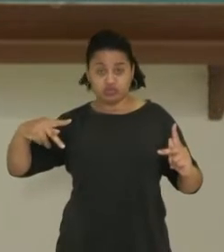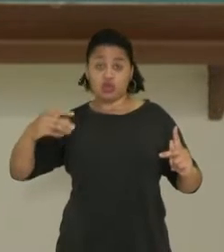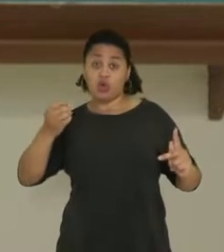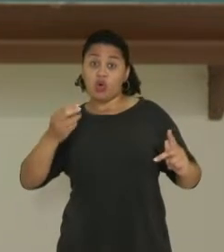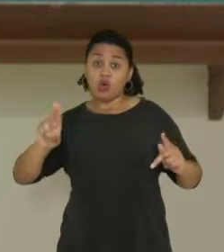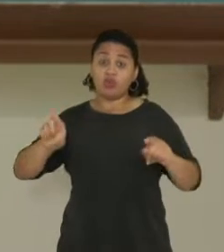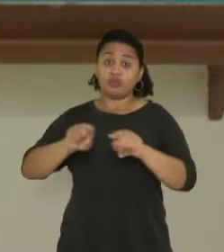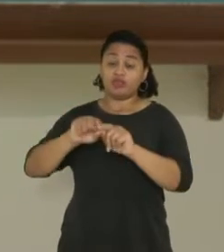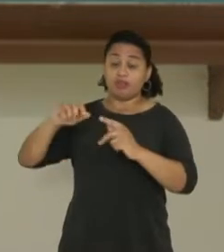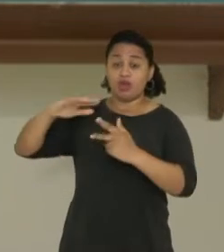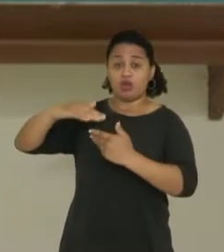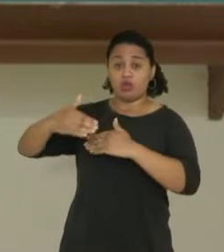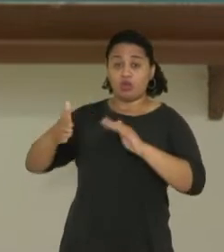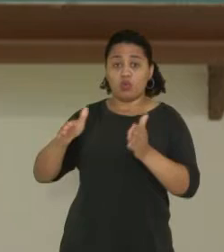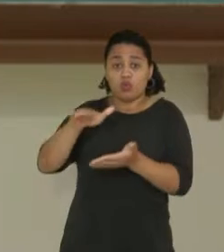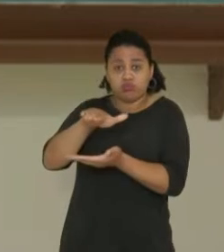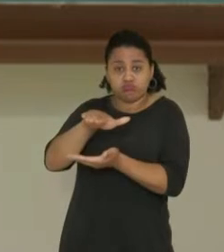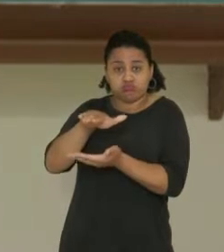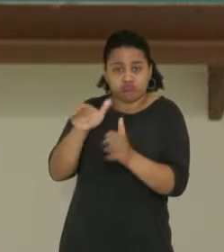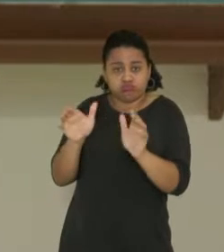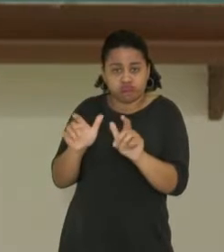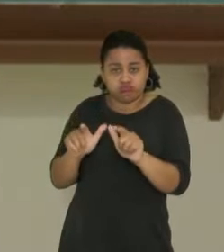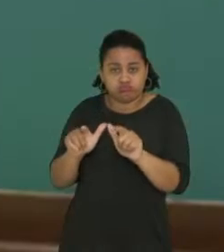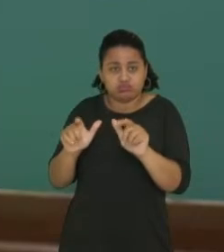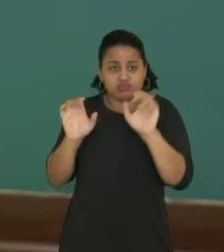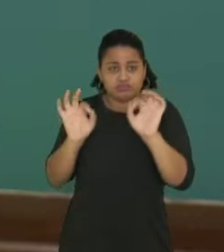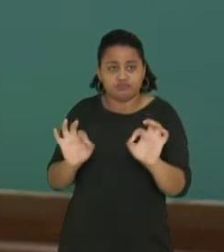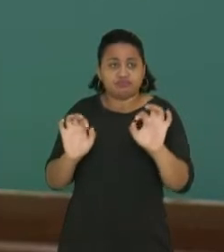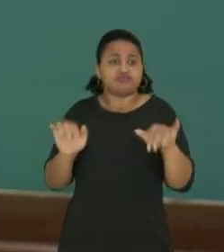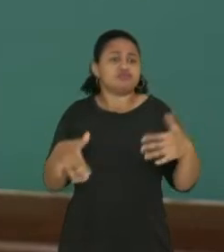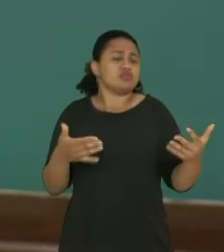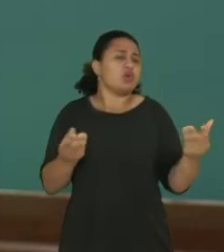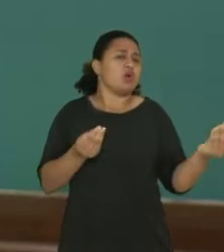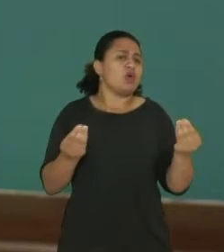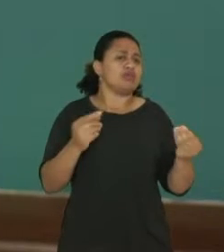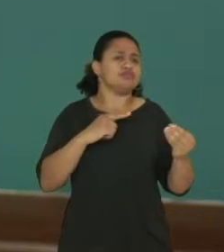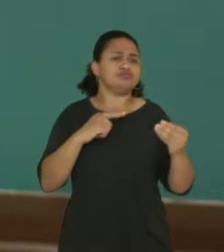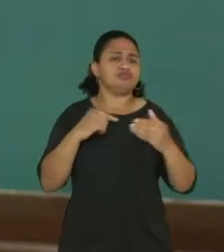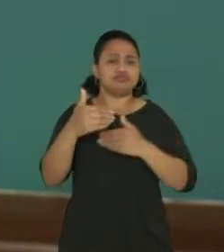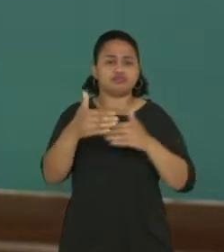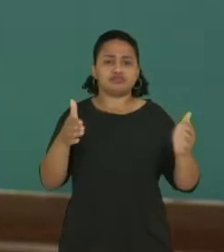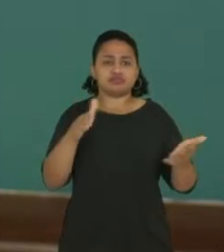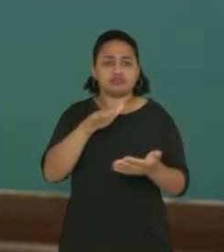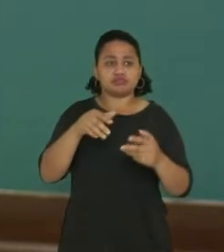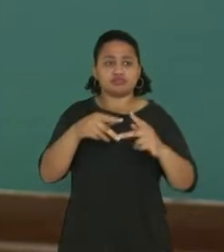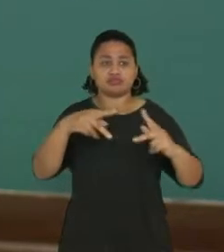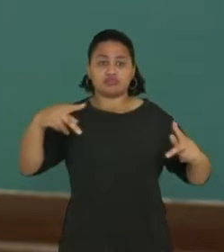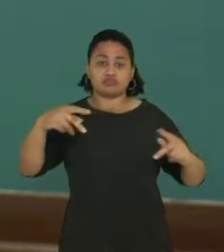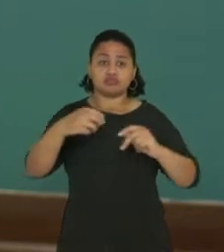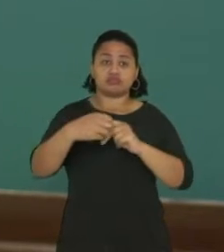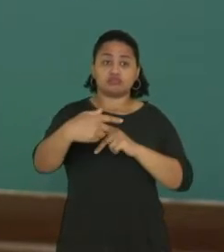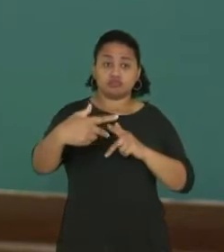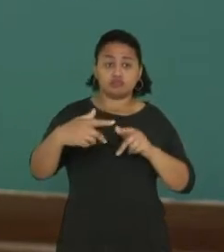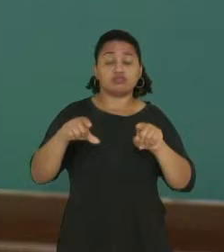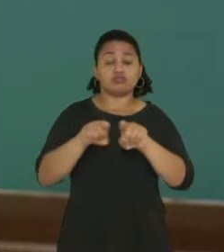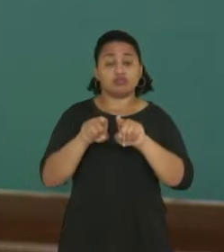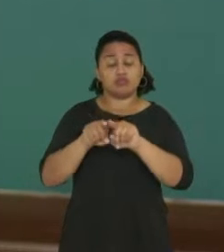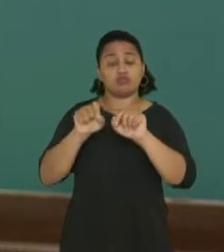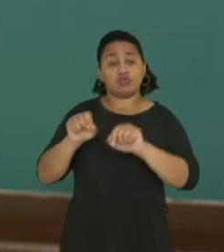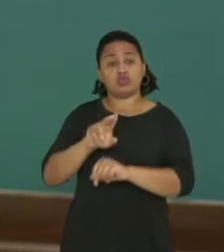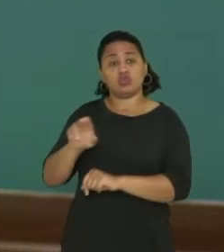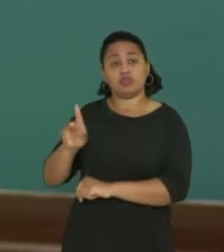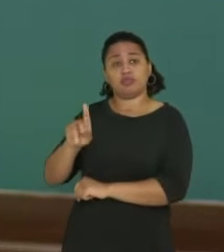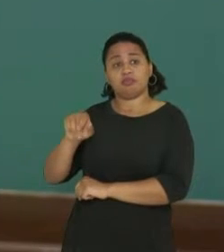ou do cubo, tá bom? Vamos lá comigo? Então aqui, quando nós temos um bloquinho retangular, que nós também podemos chamar aí de